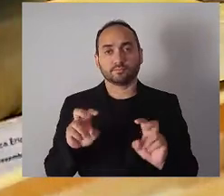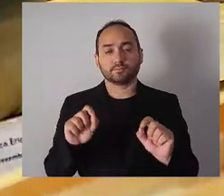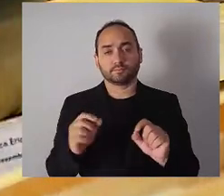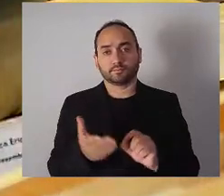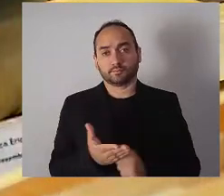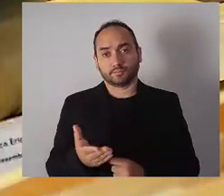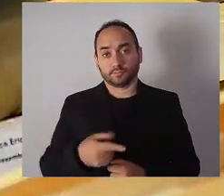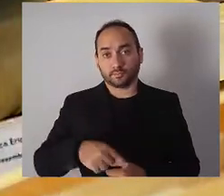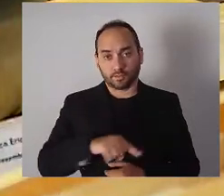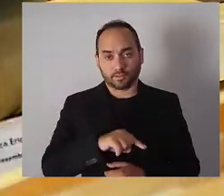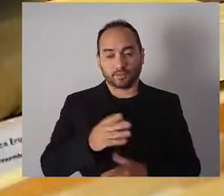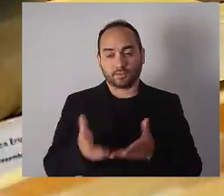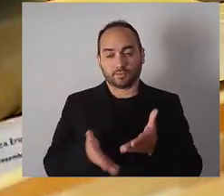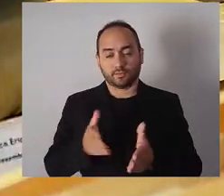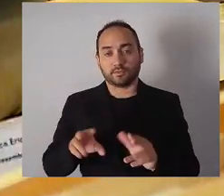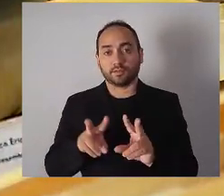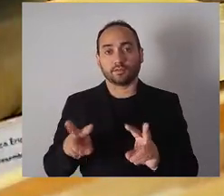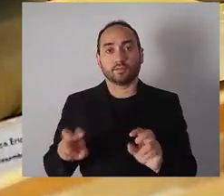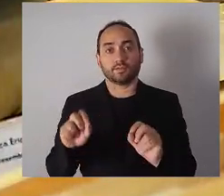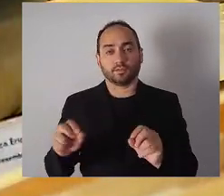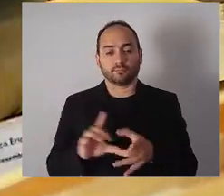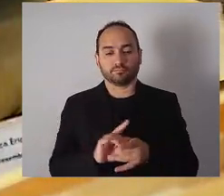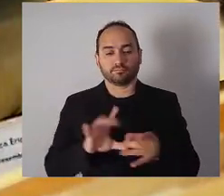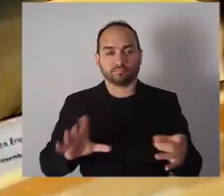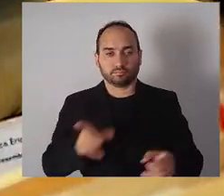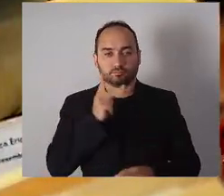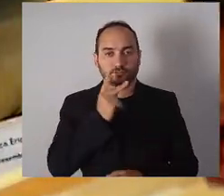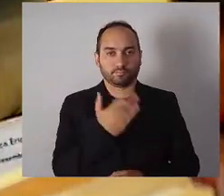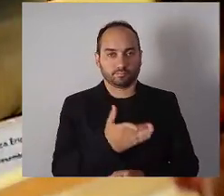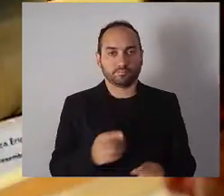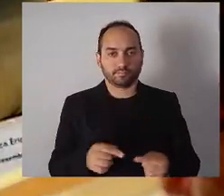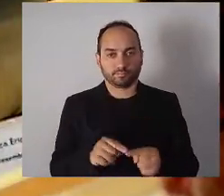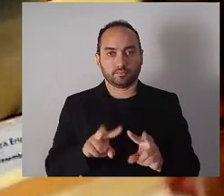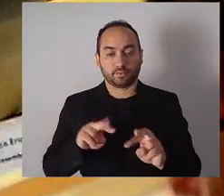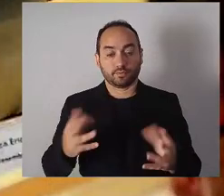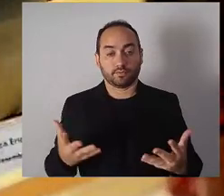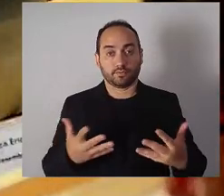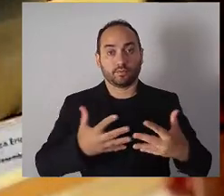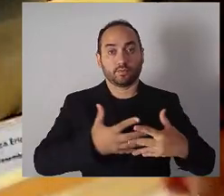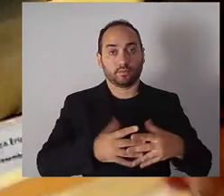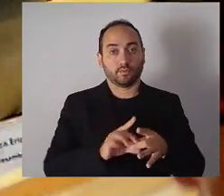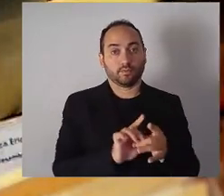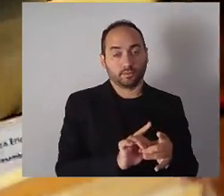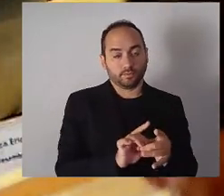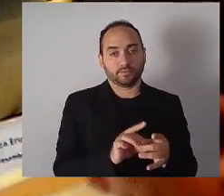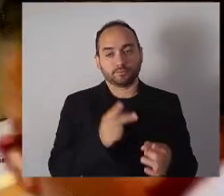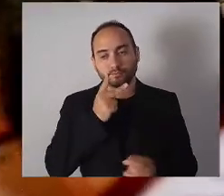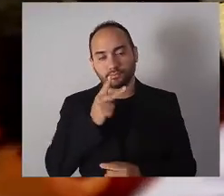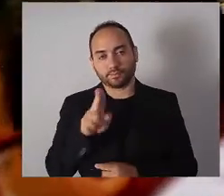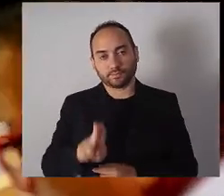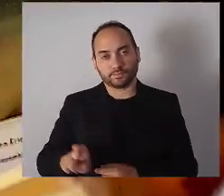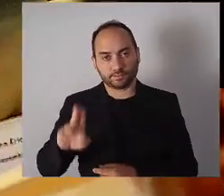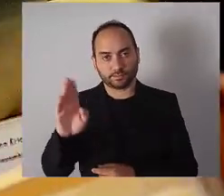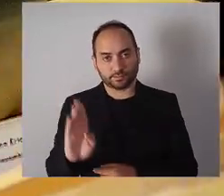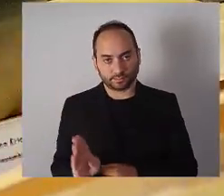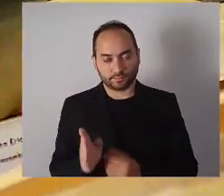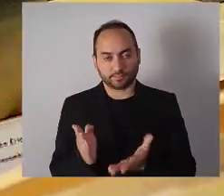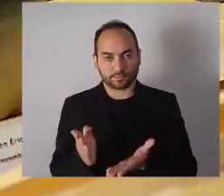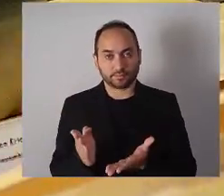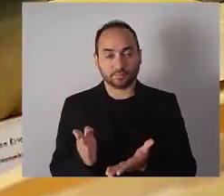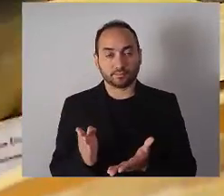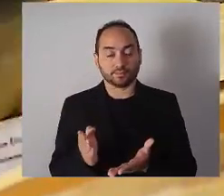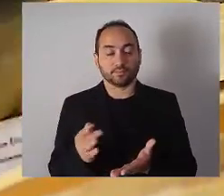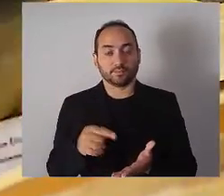efetivamente, nós estamos a tratar da questão da desfiliação partidária que diz respeito à fusão do Partido União Brasil